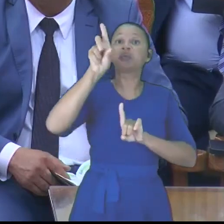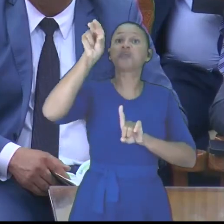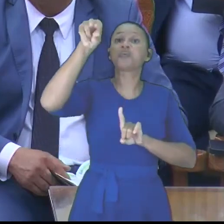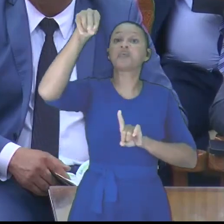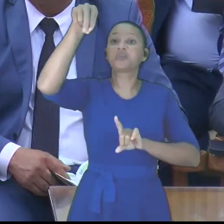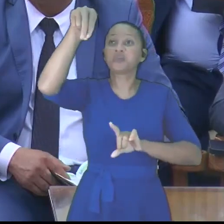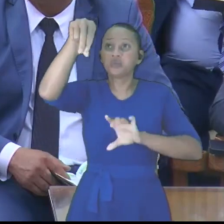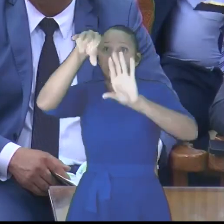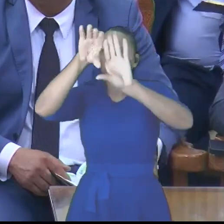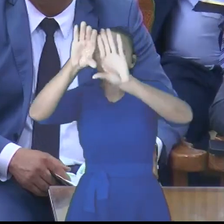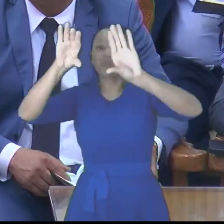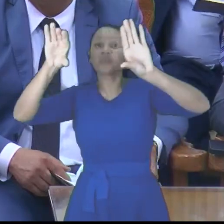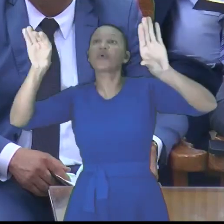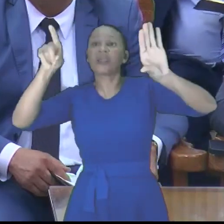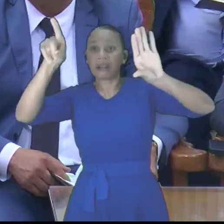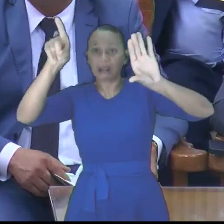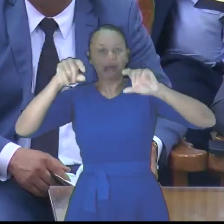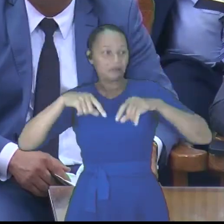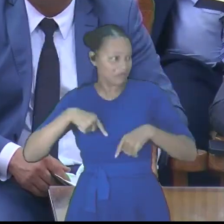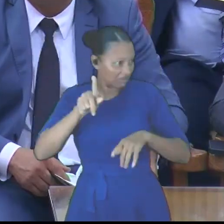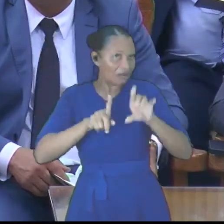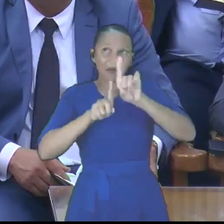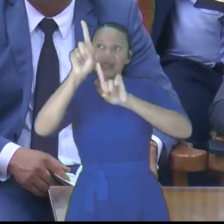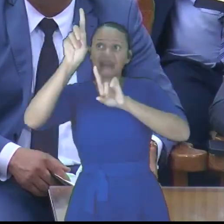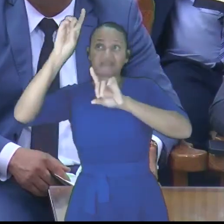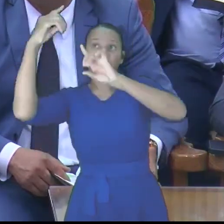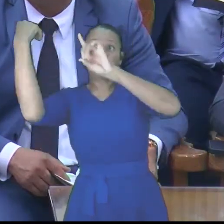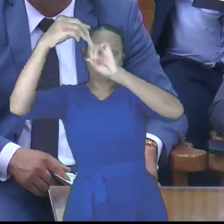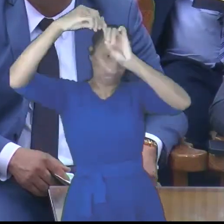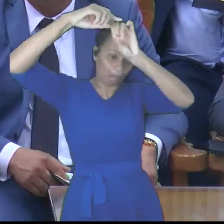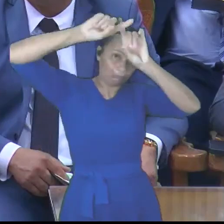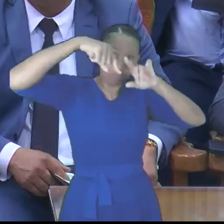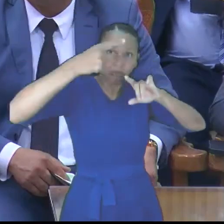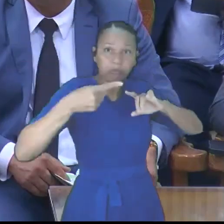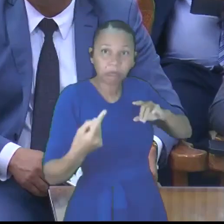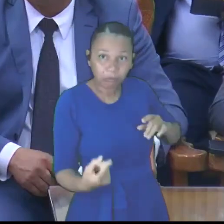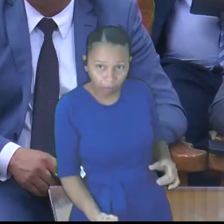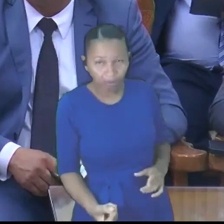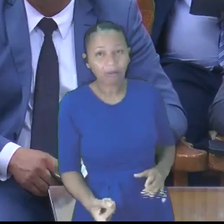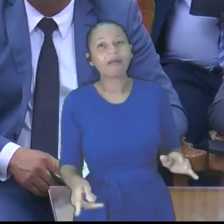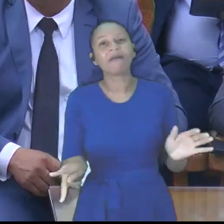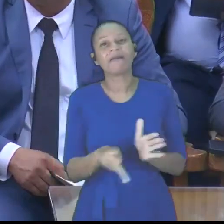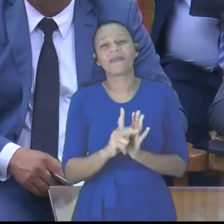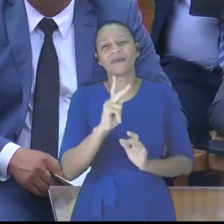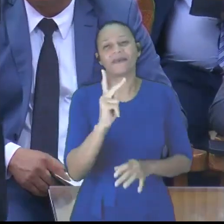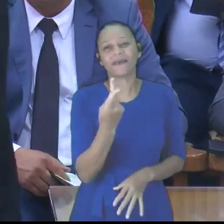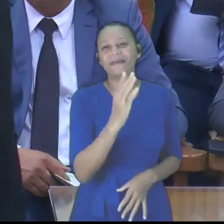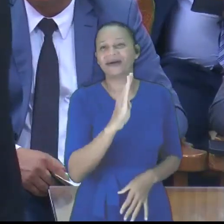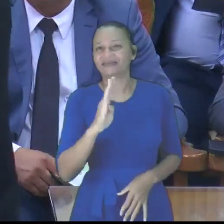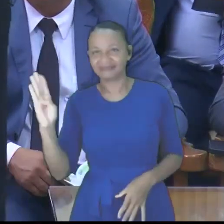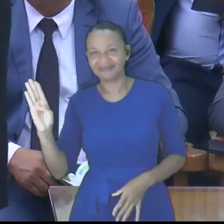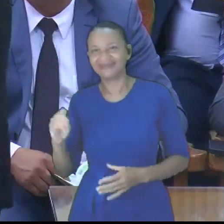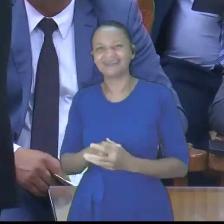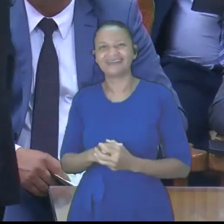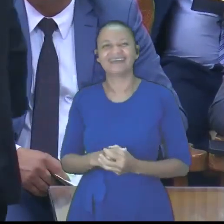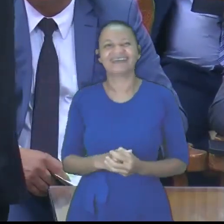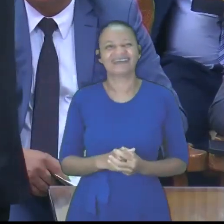escrito. Acabou, não tem para onde correr não, meu filho. Glória a Jesus. Obadias, está escrito em Obadias. Eita!